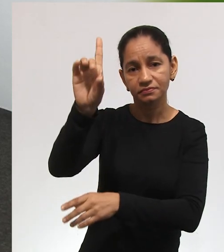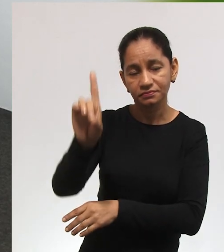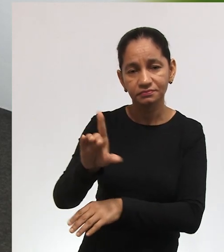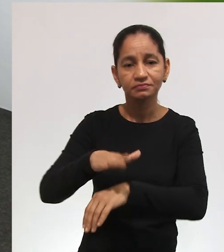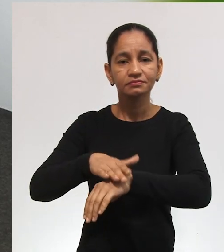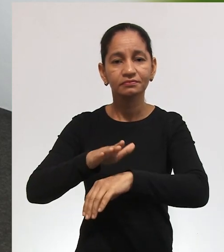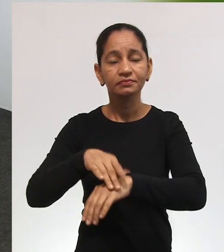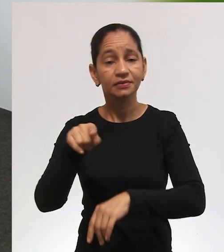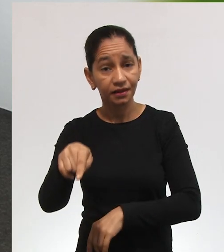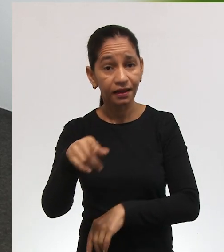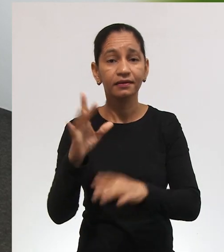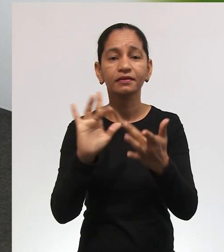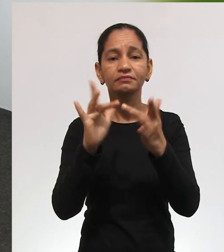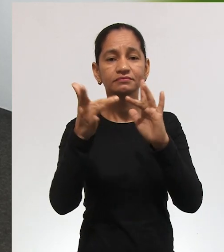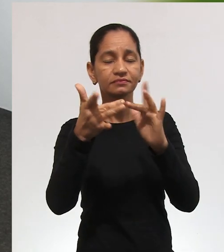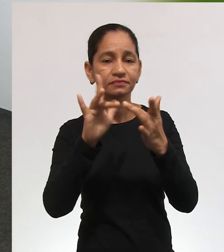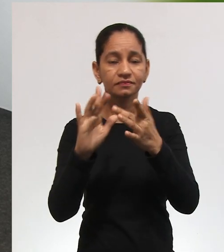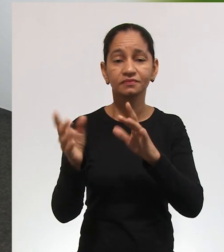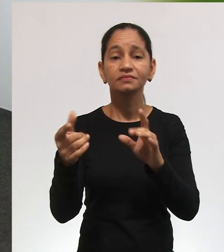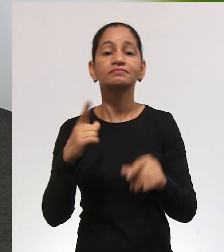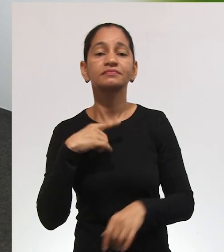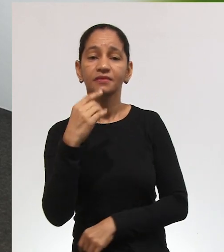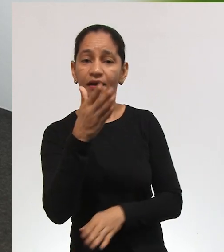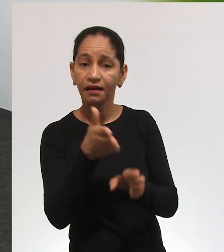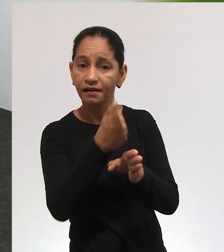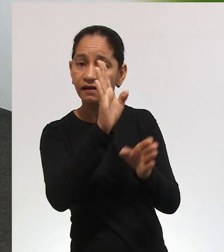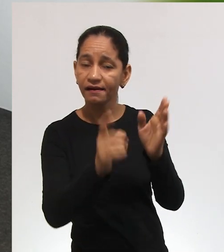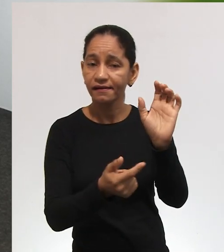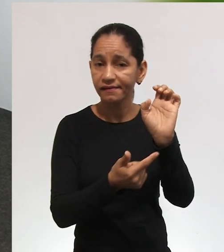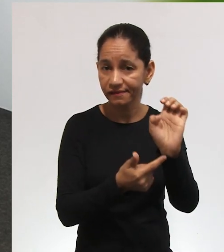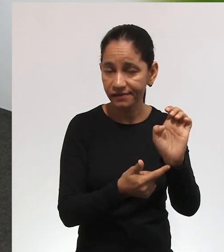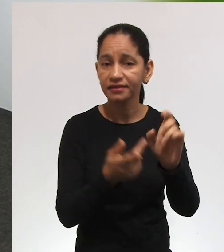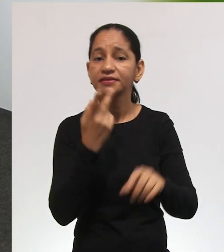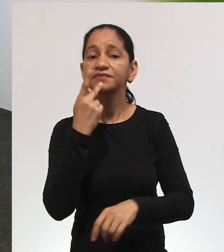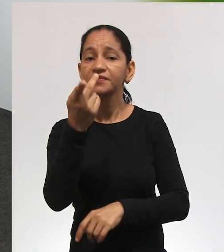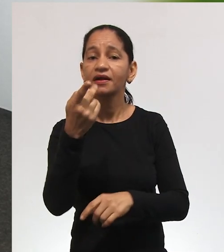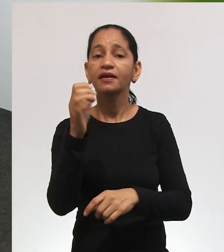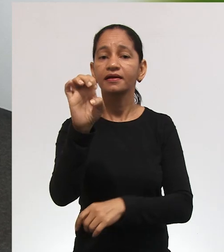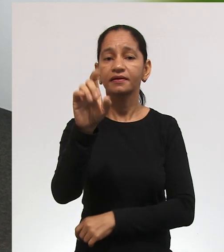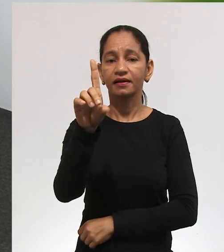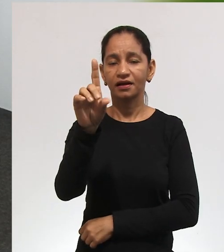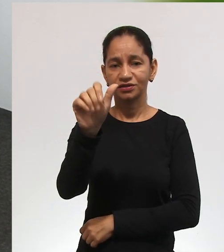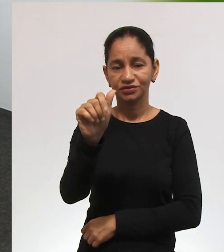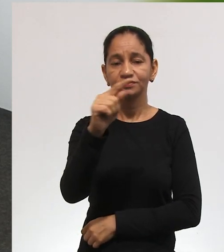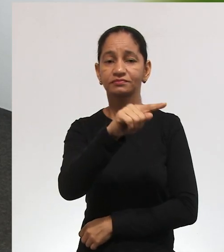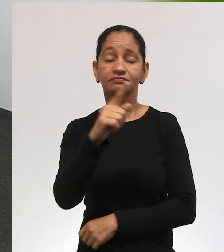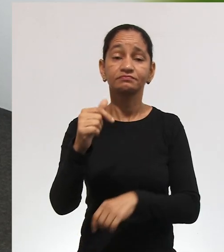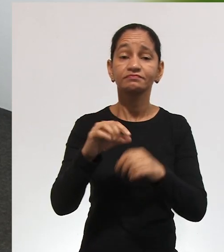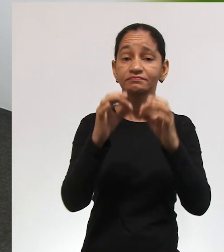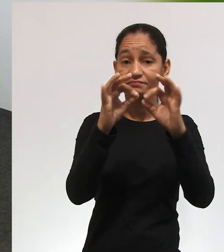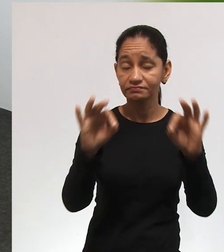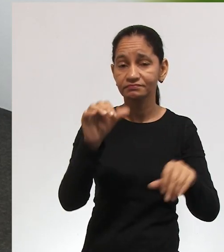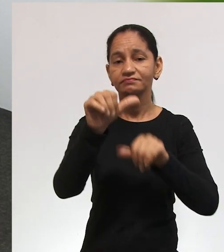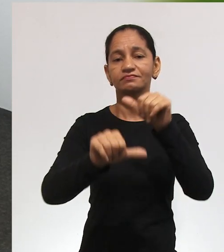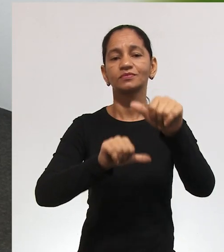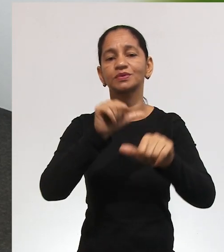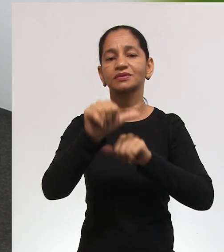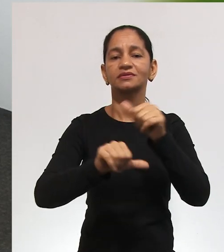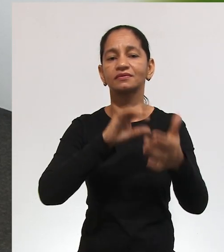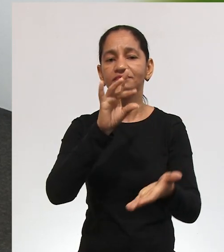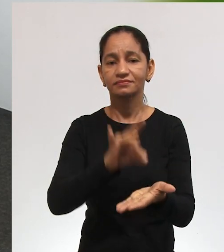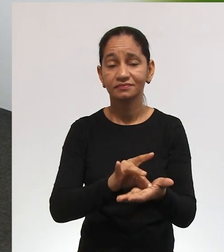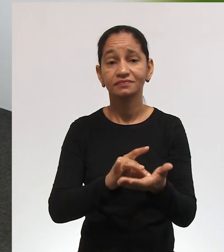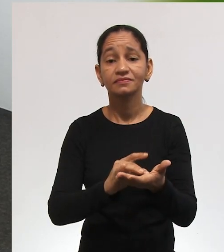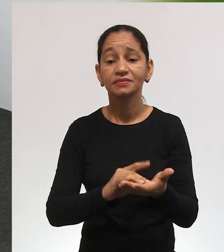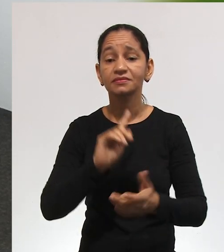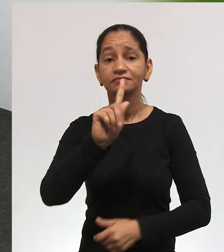pontos interconectados. À minha esquerda tem uma parede com os dizeres EAD mudando realidades. Esse